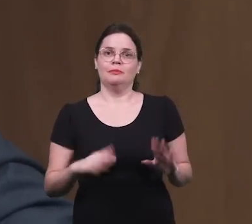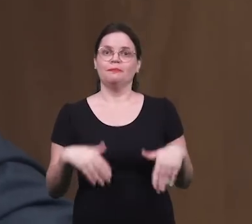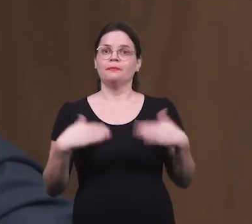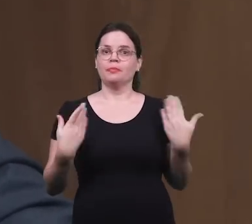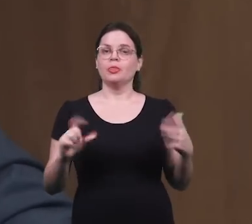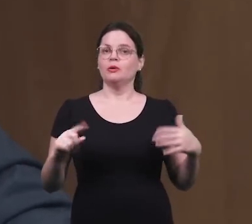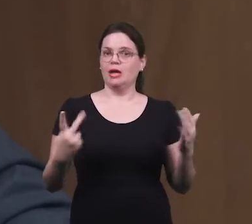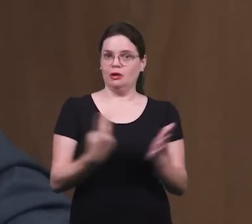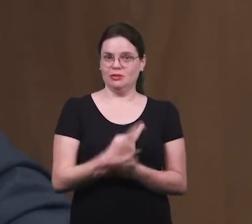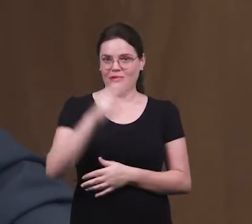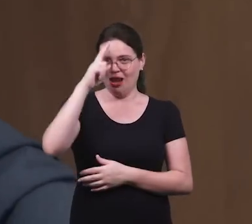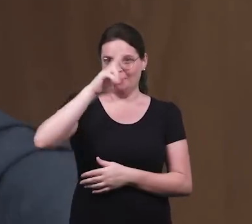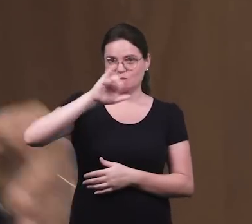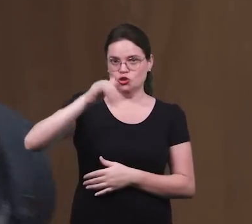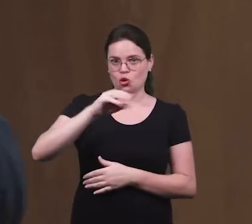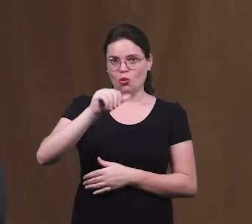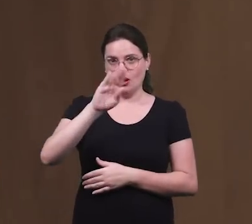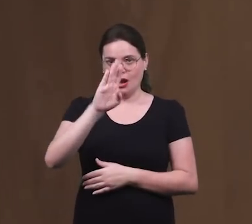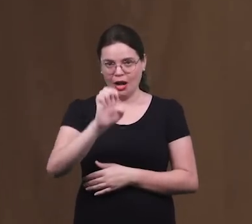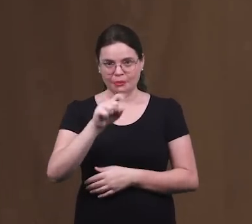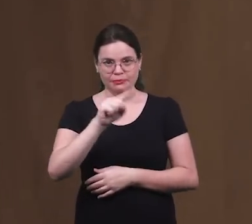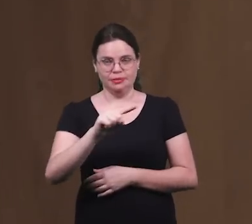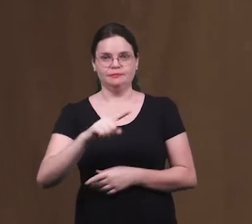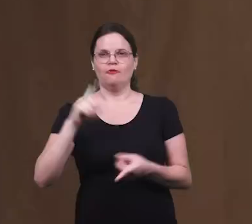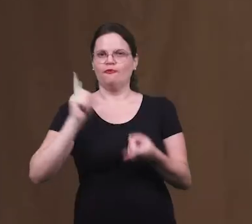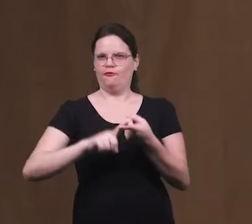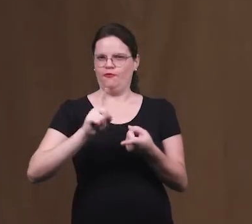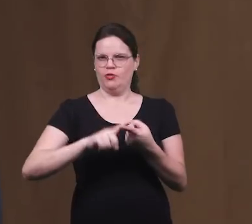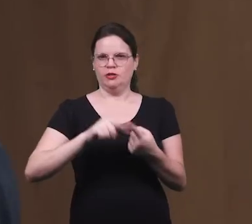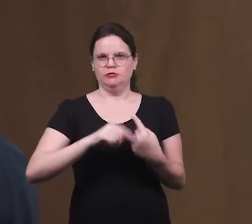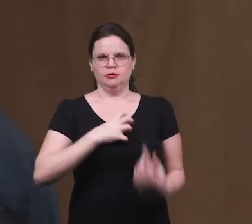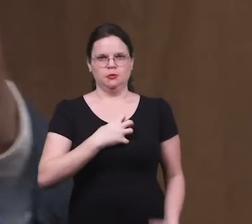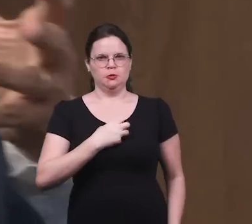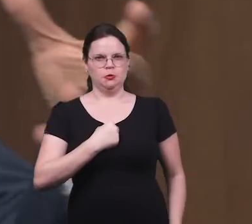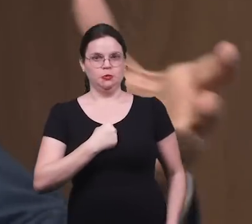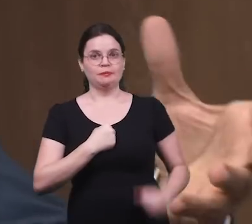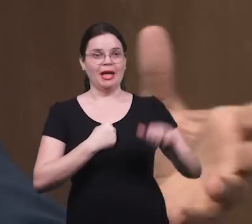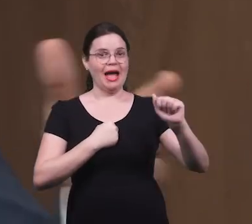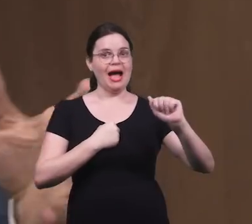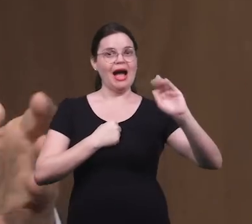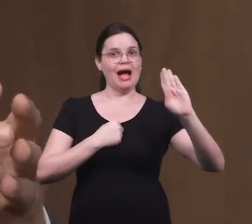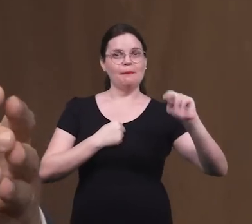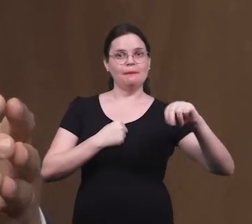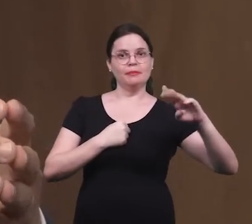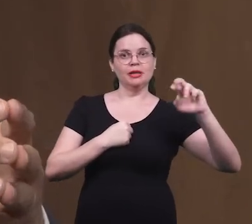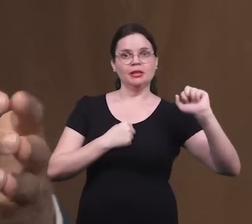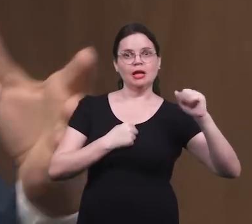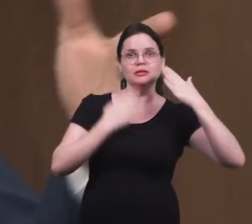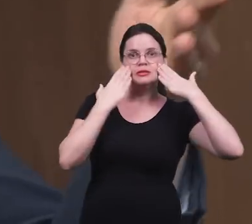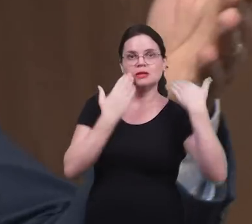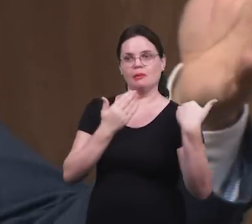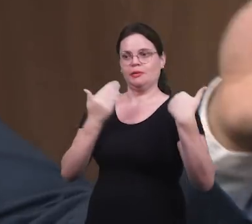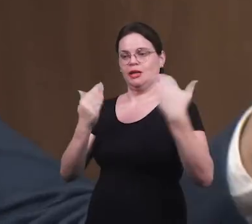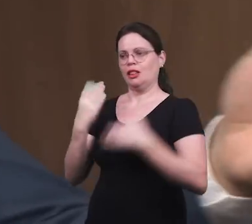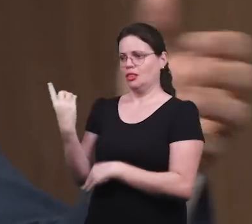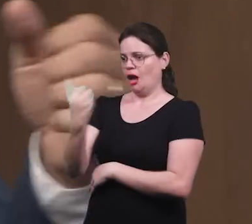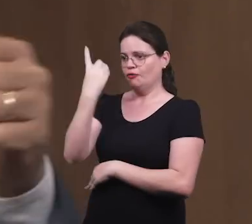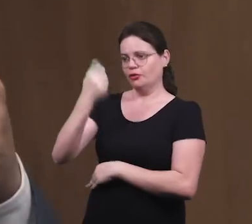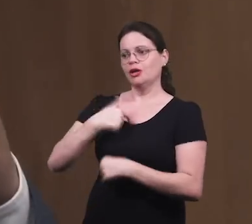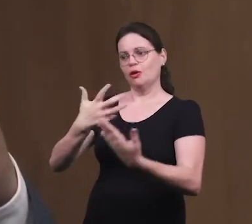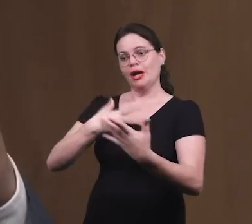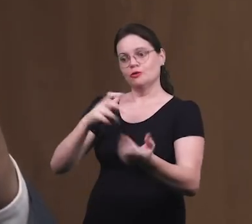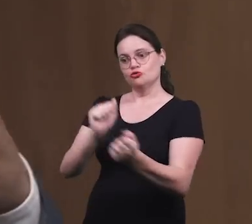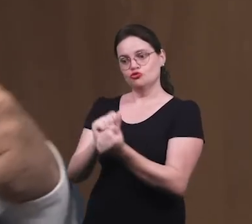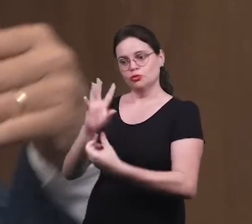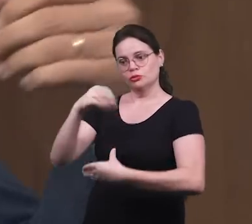passaram-se alguns anos, Abner se apresenta a Davi. Davi, eu quero lutar ao lado de